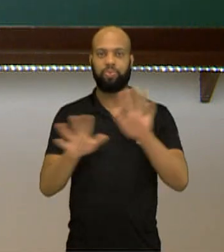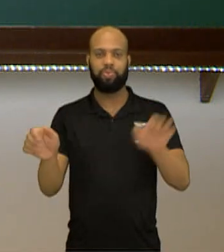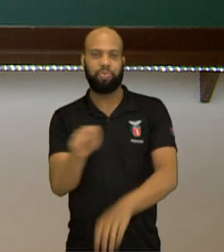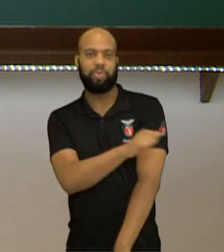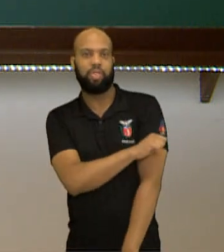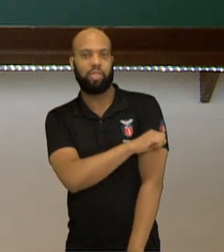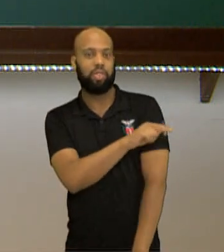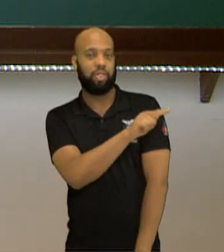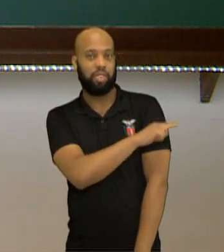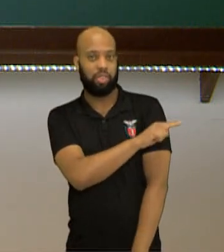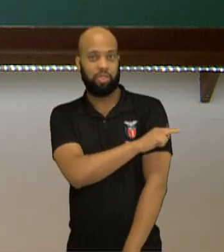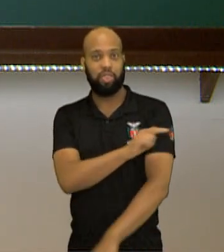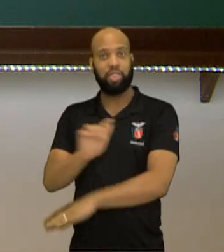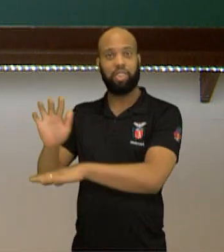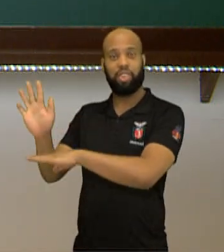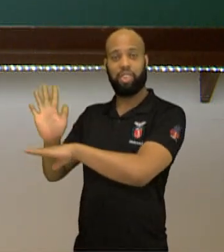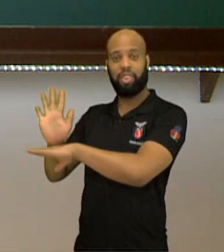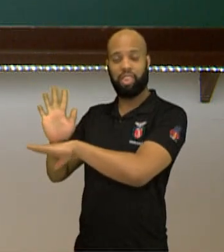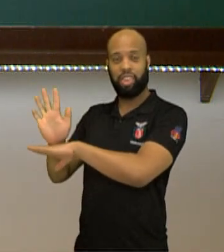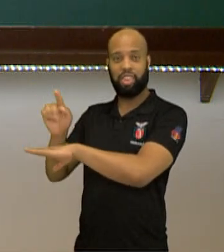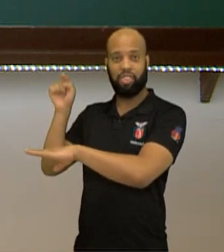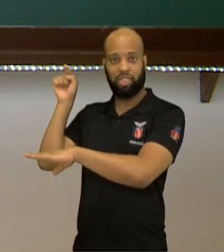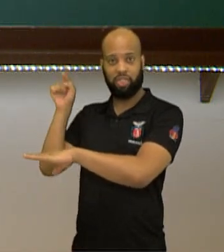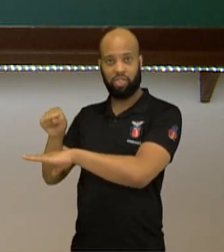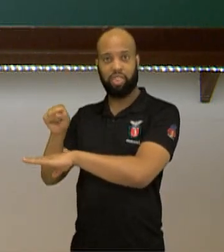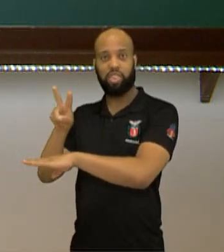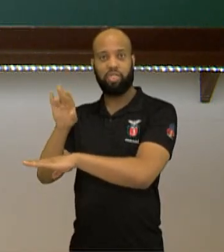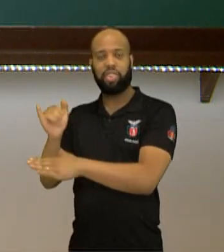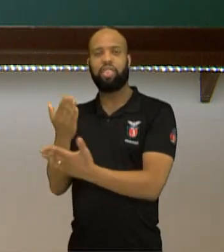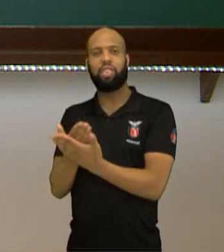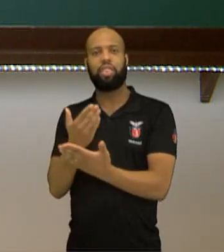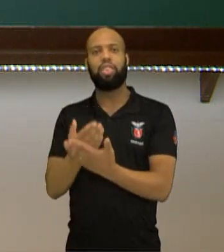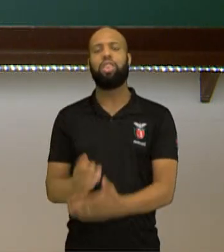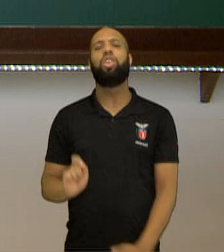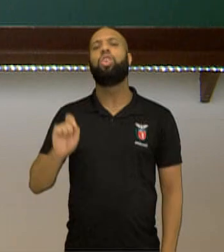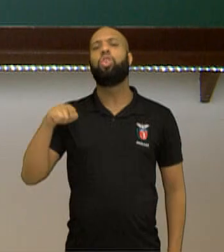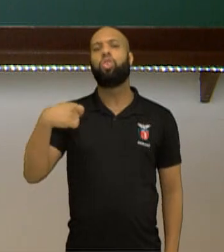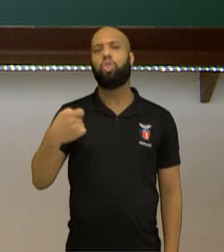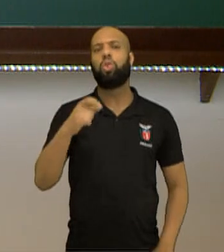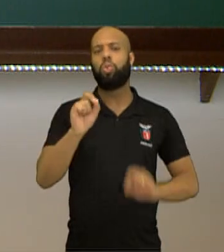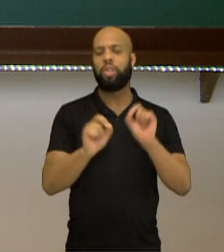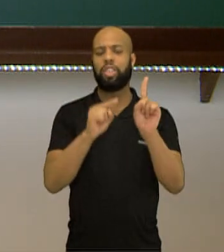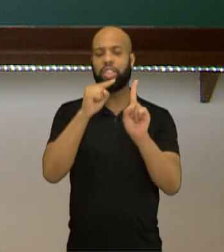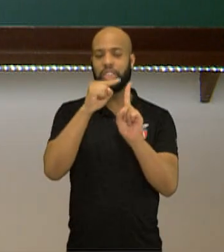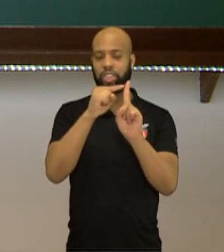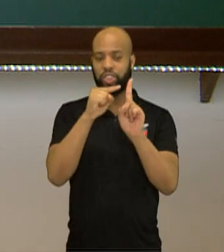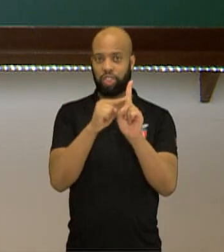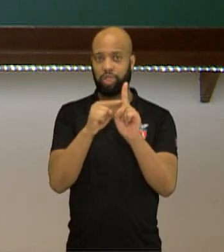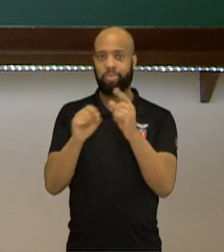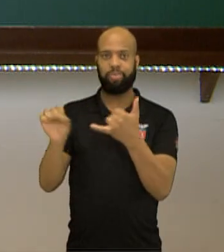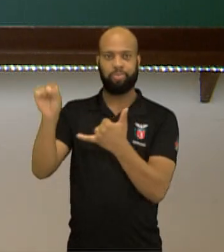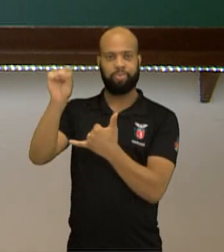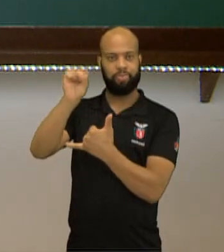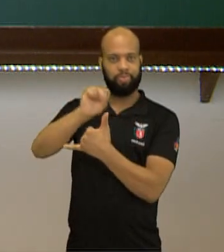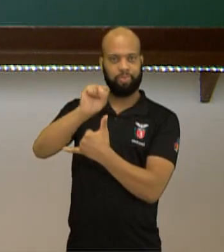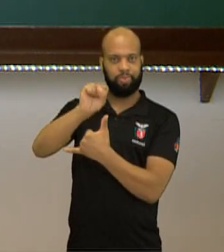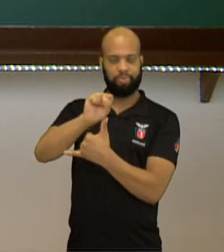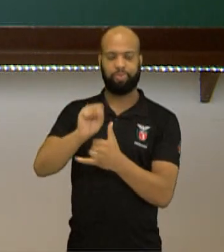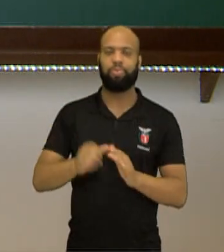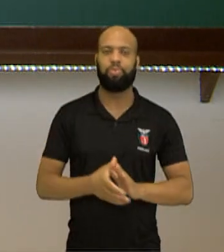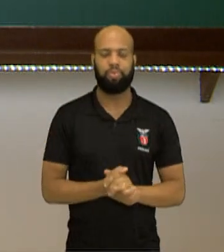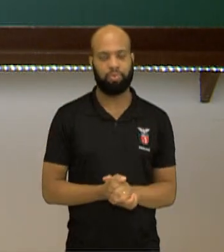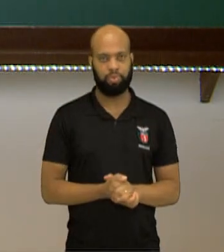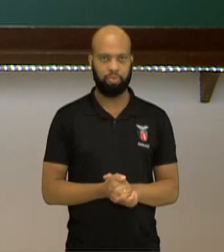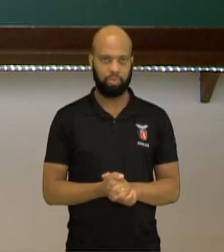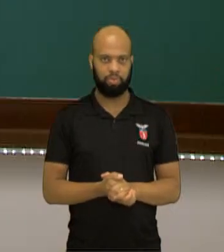Olá, estudantes do 7º ano, tudo bem? Neste vídeo vamos falar sobre tipos de sujeito. Então vamos